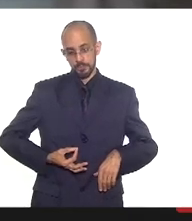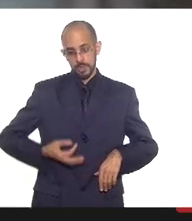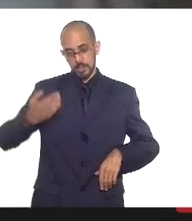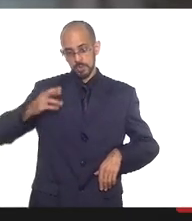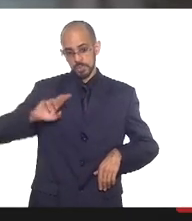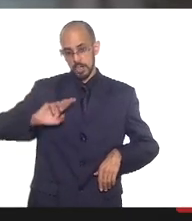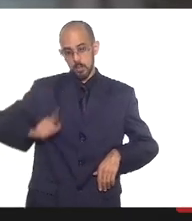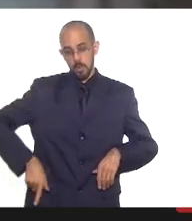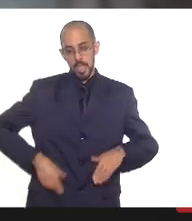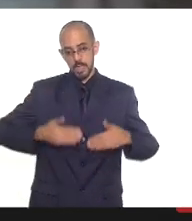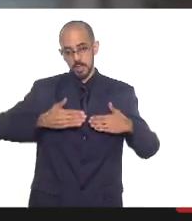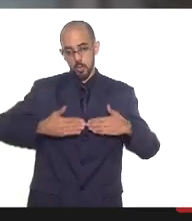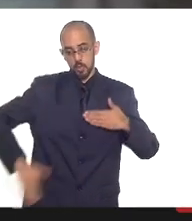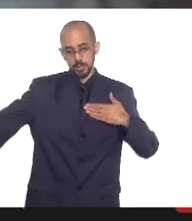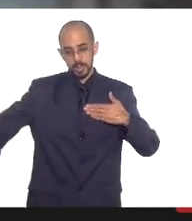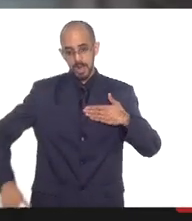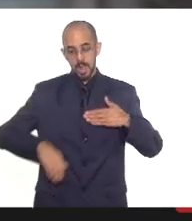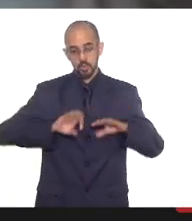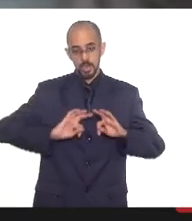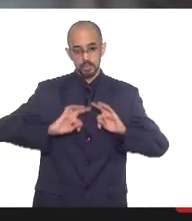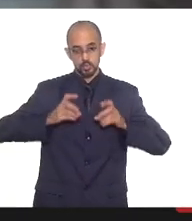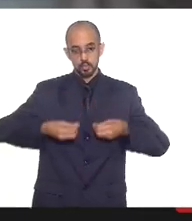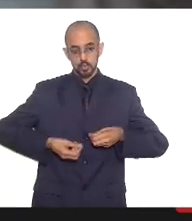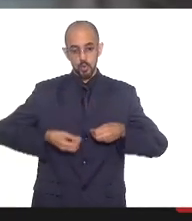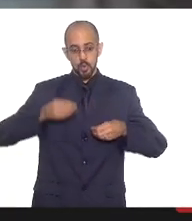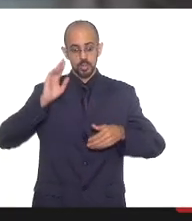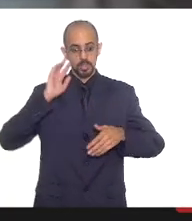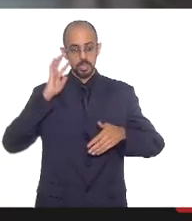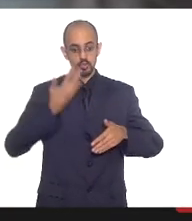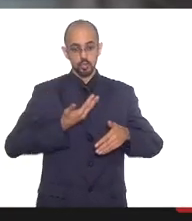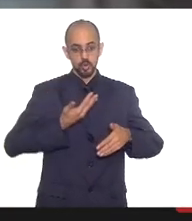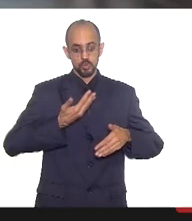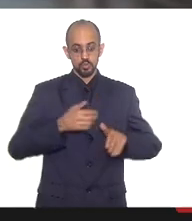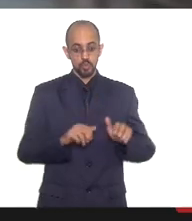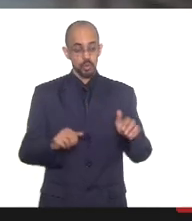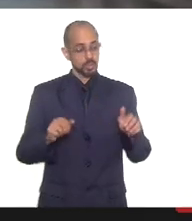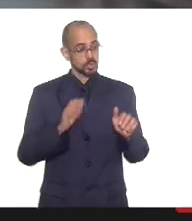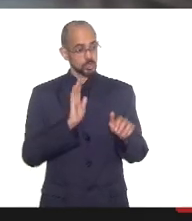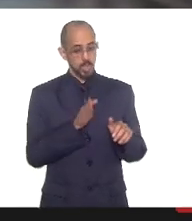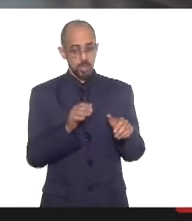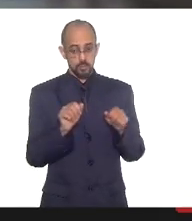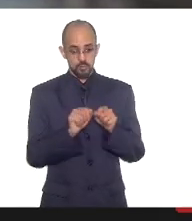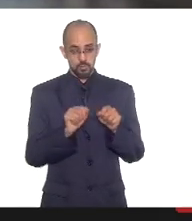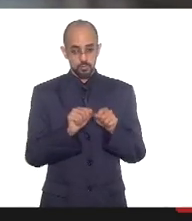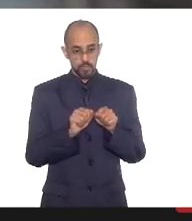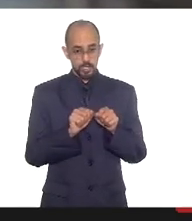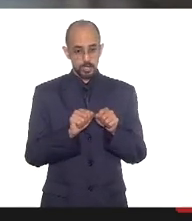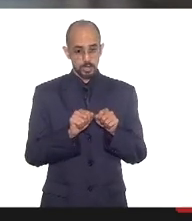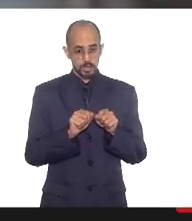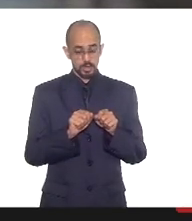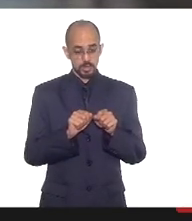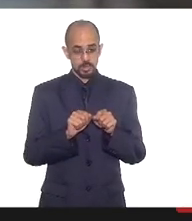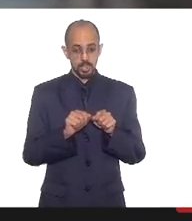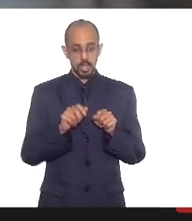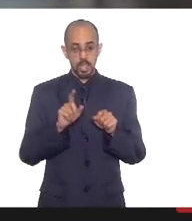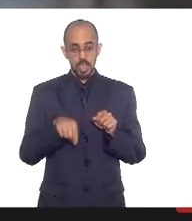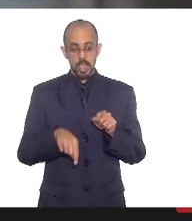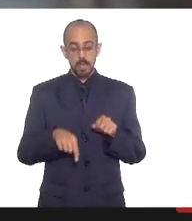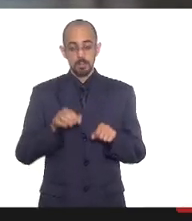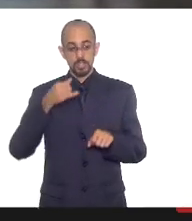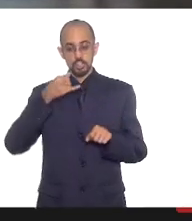comprar as definições ocorridas e as partes exatamente para gente não abre margem